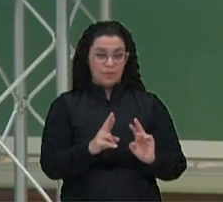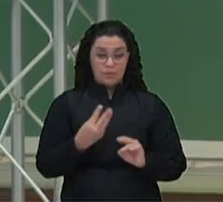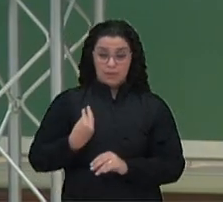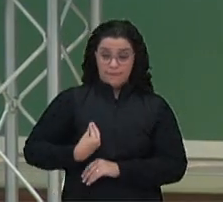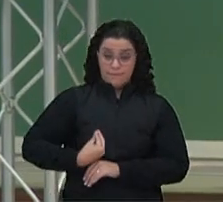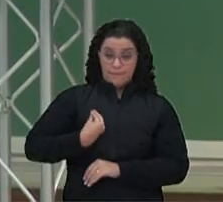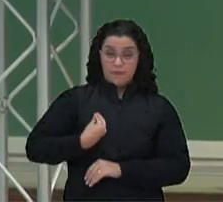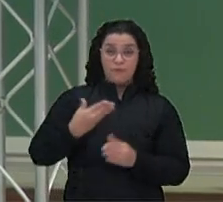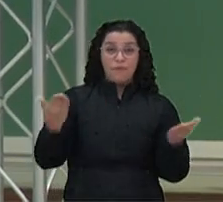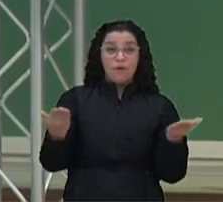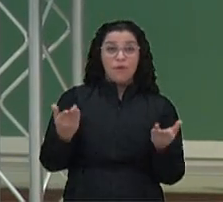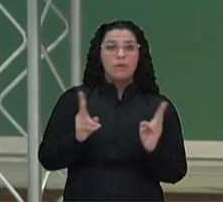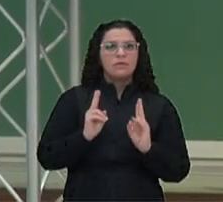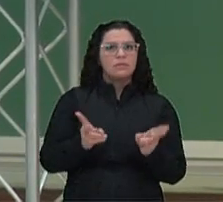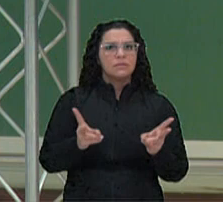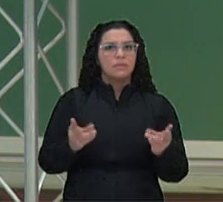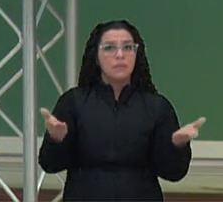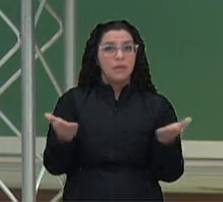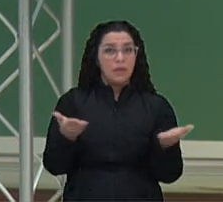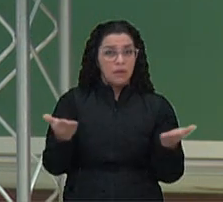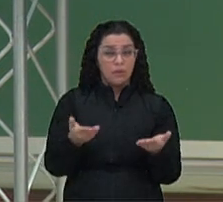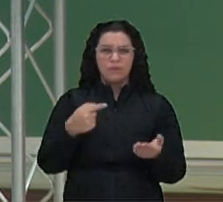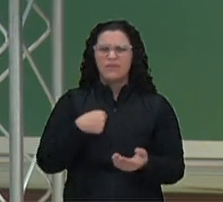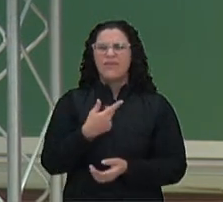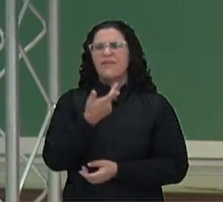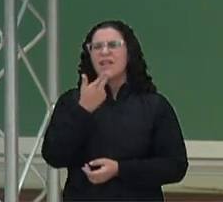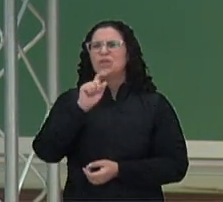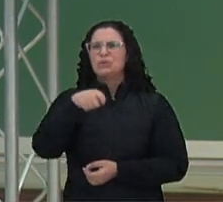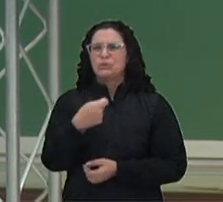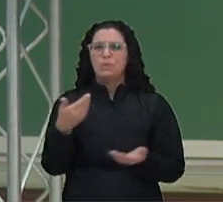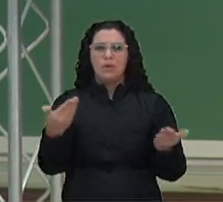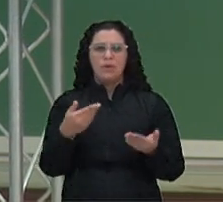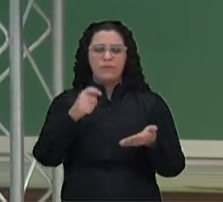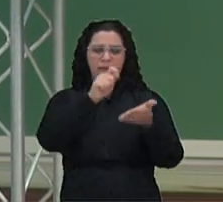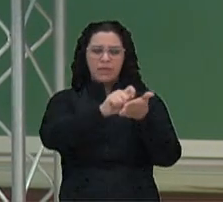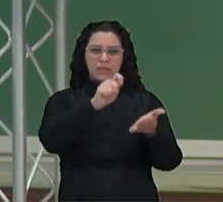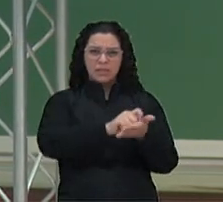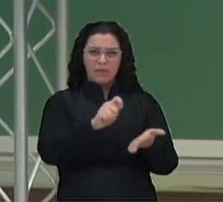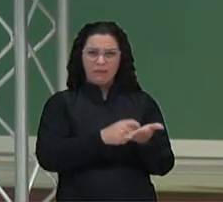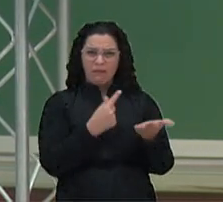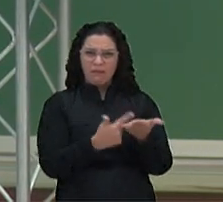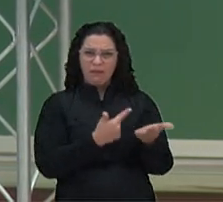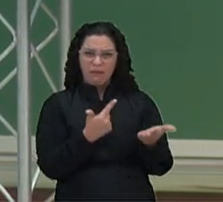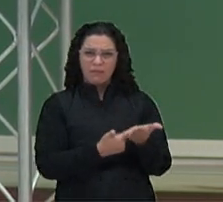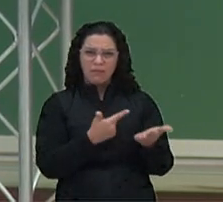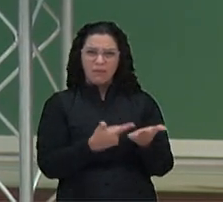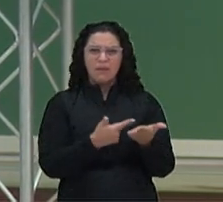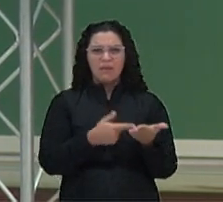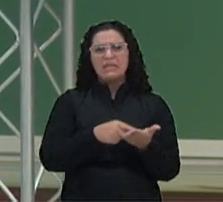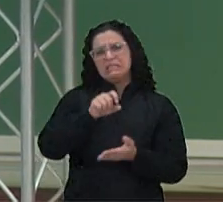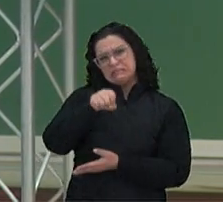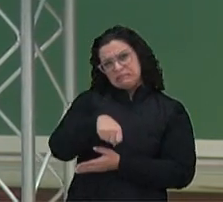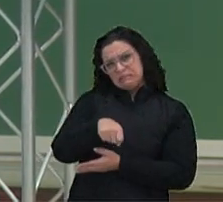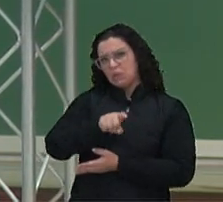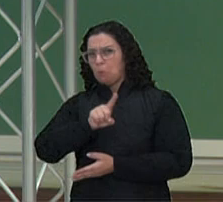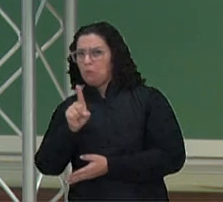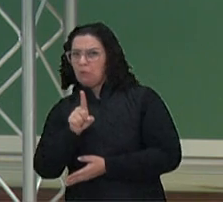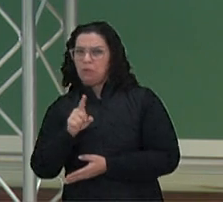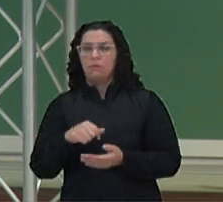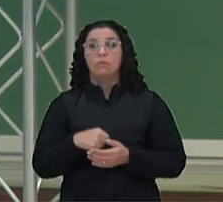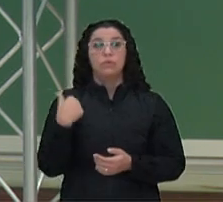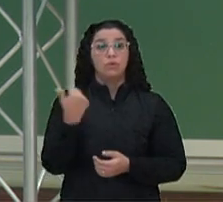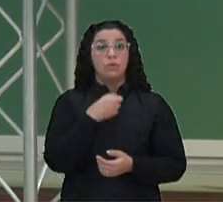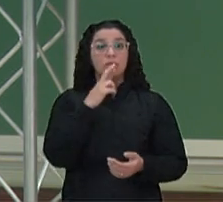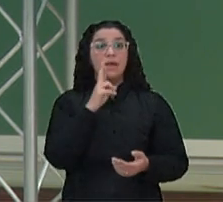com o auxiliar do. Só que eu não quero agora que você fale apenas, que você escreva no seu caderno apenas yes, I do ou no, I don't. Não.